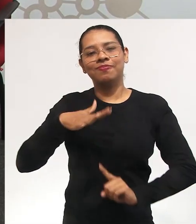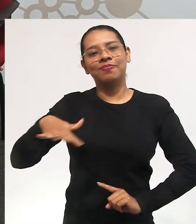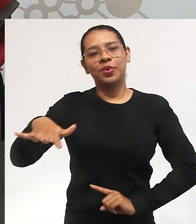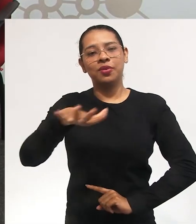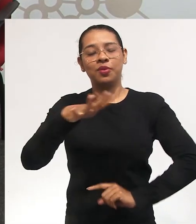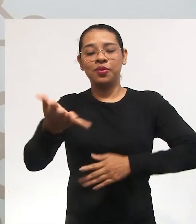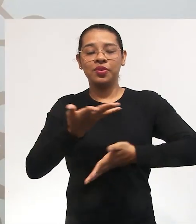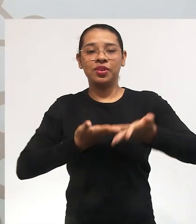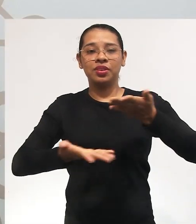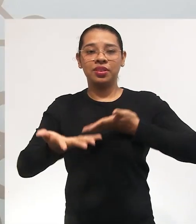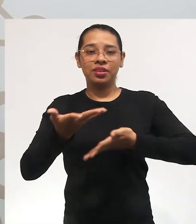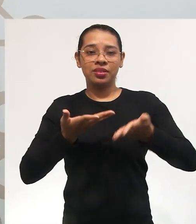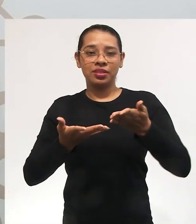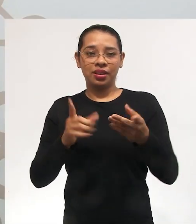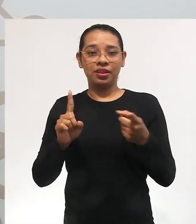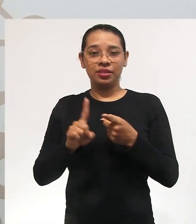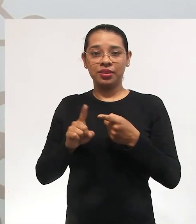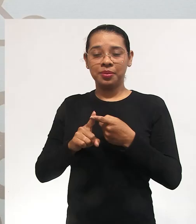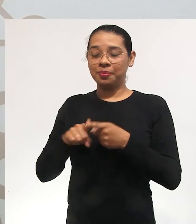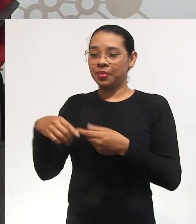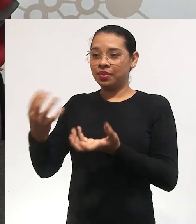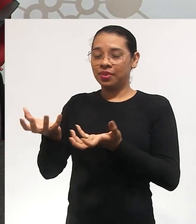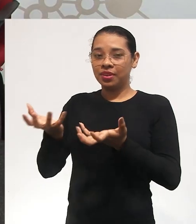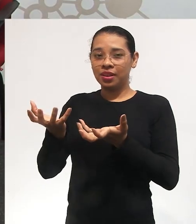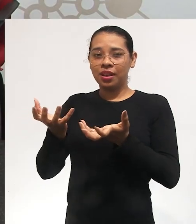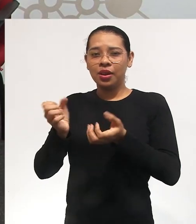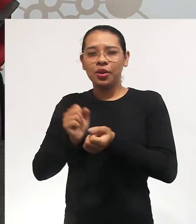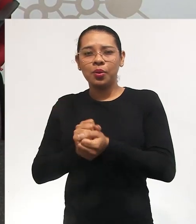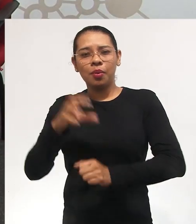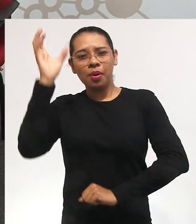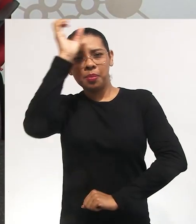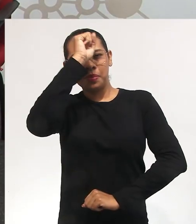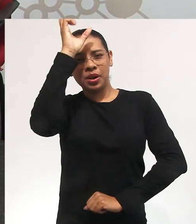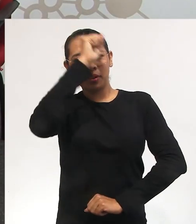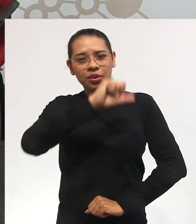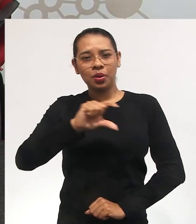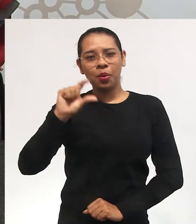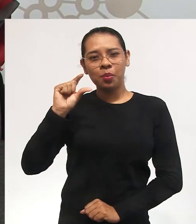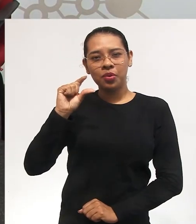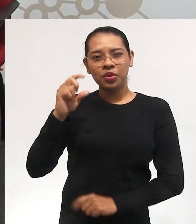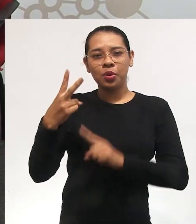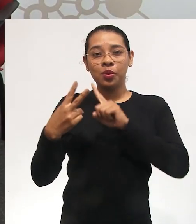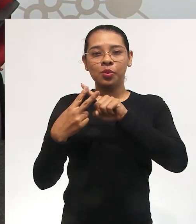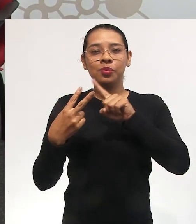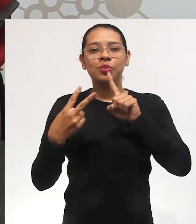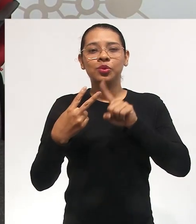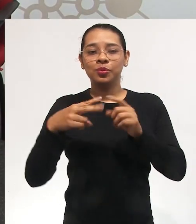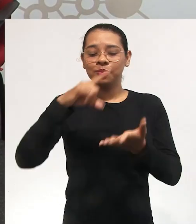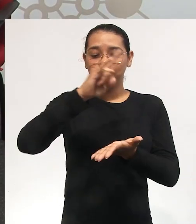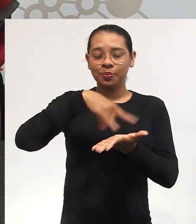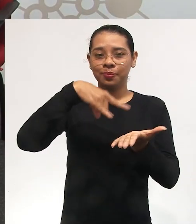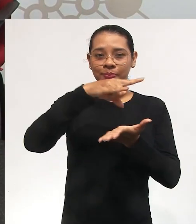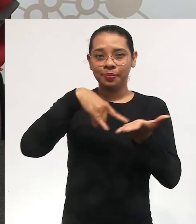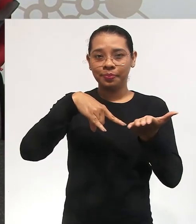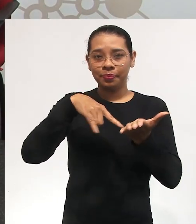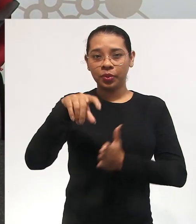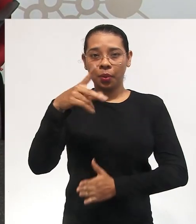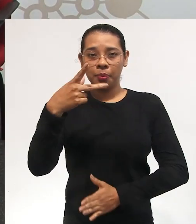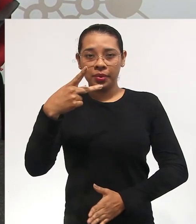E aí, eu queria ouvir de você um pouquinho sobre esses dois documentos que eu citei a princípio, né, o